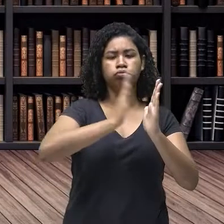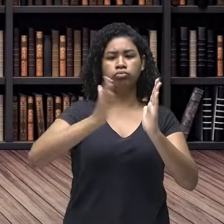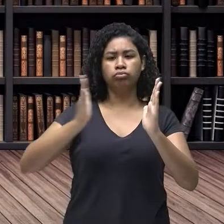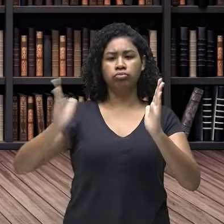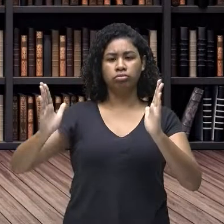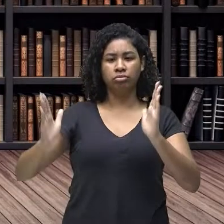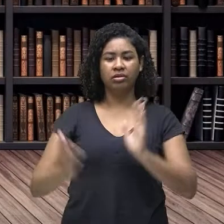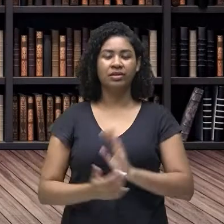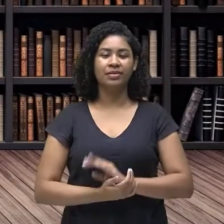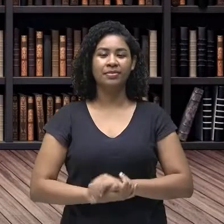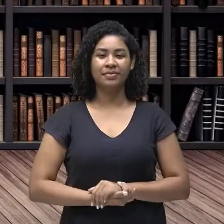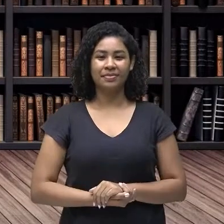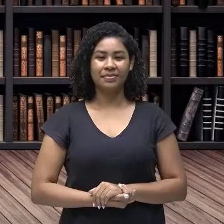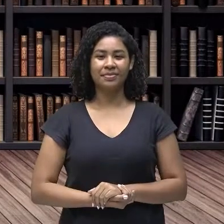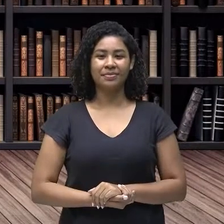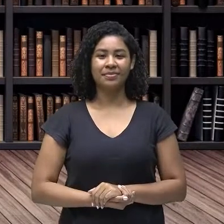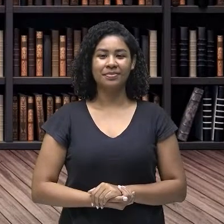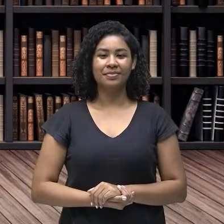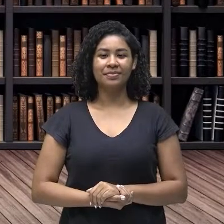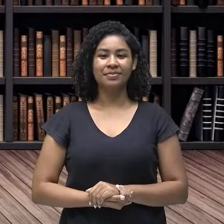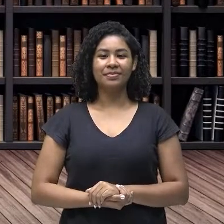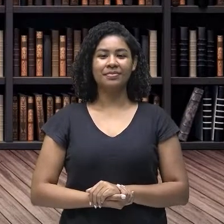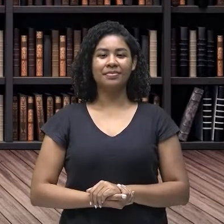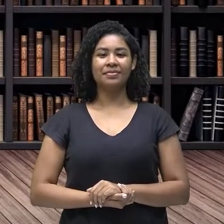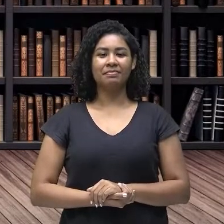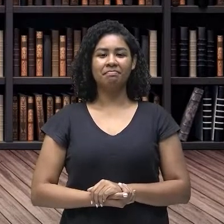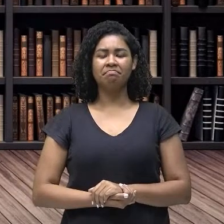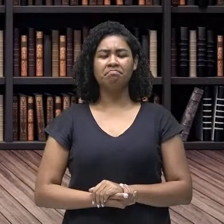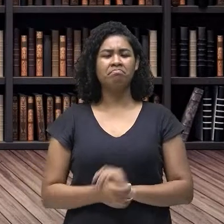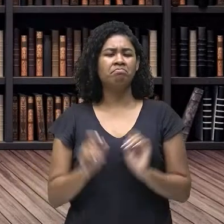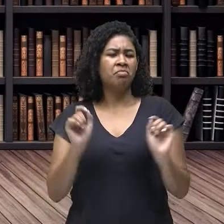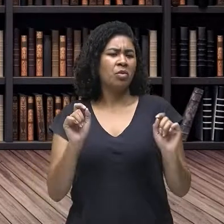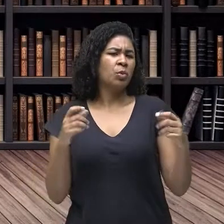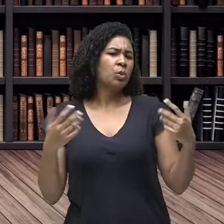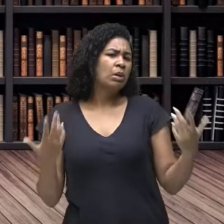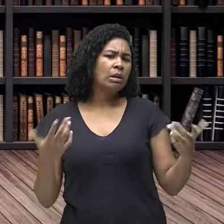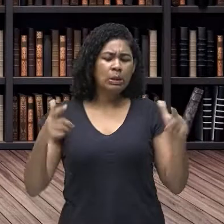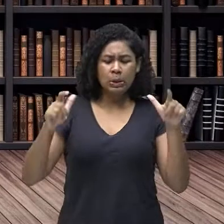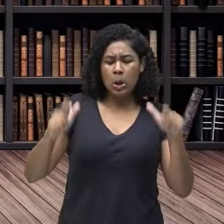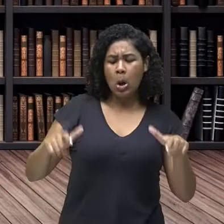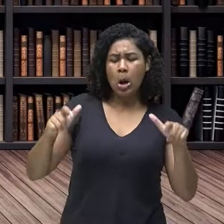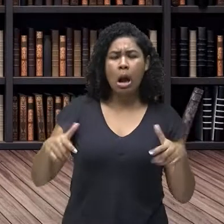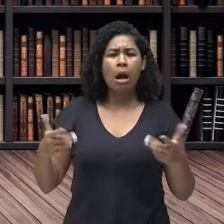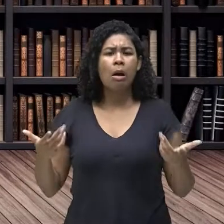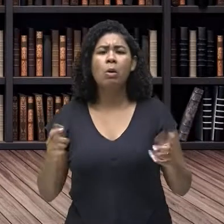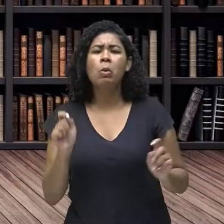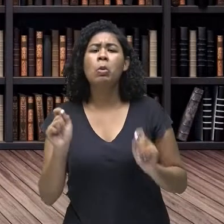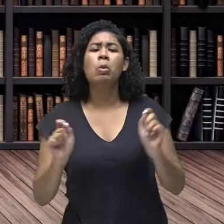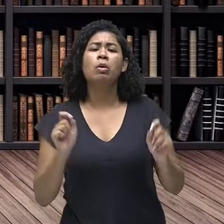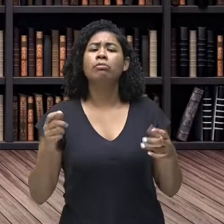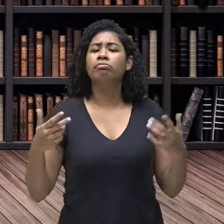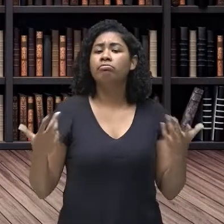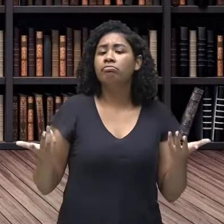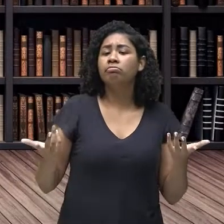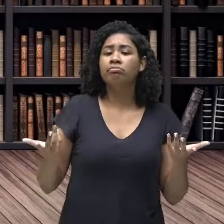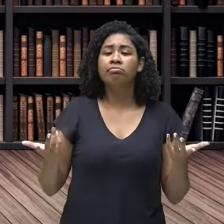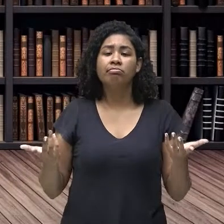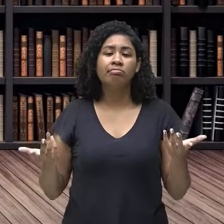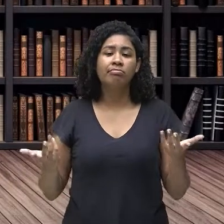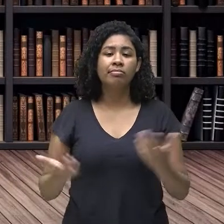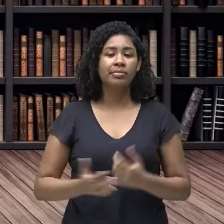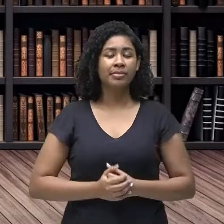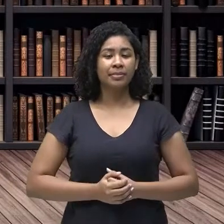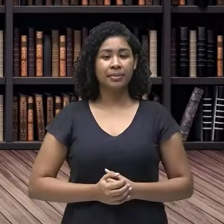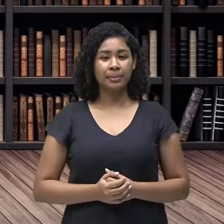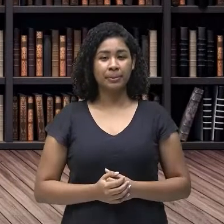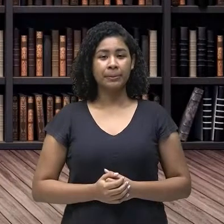library. Library. Olha só, o que é uma library, teacher? What does it mean? O que isso significa,